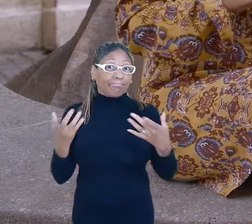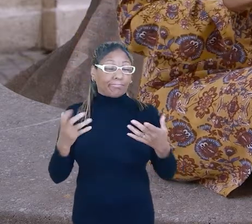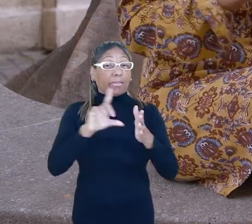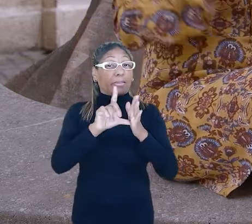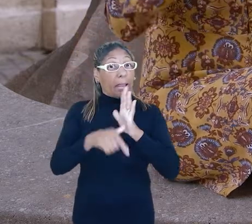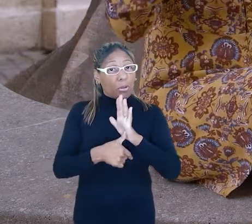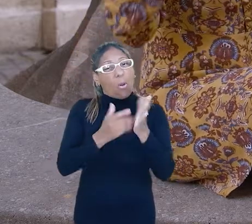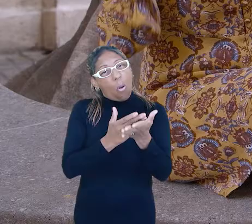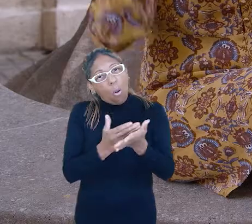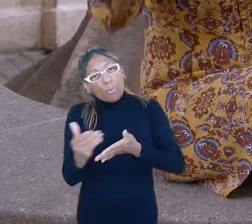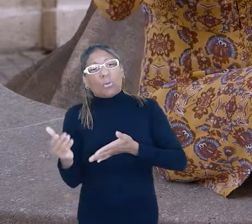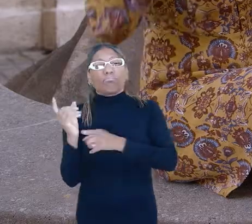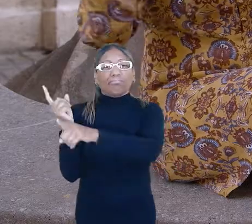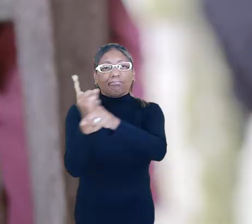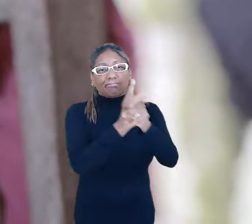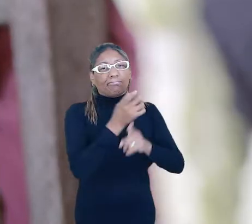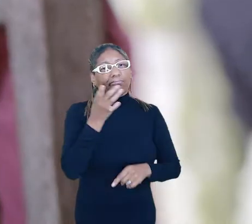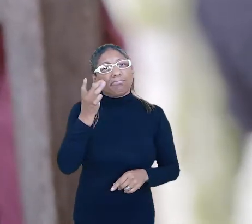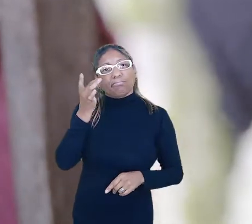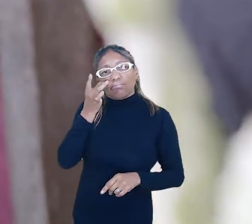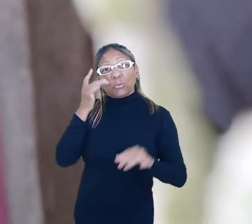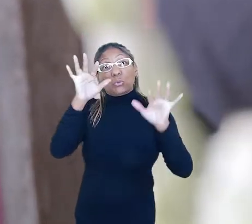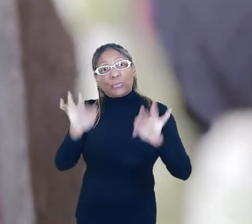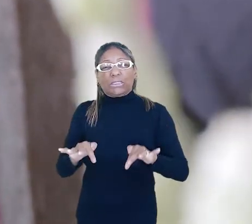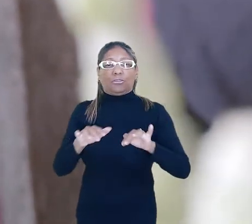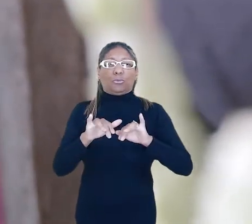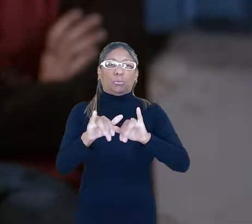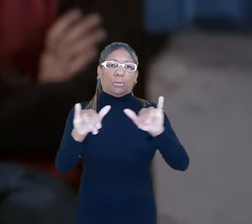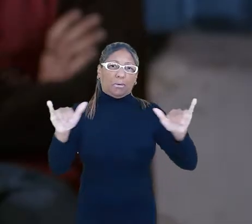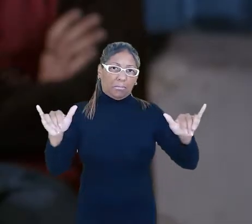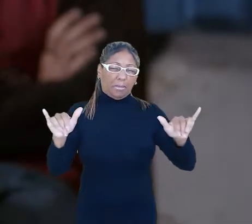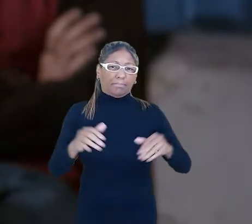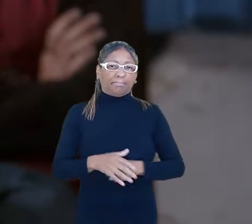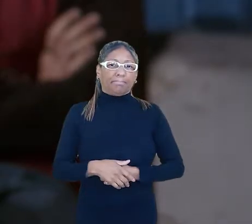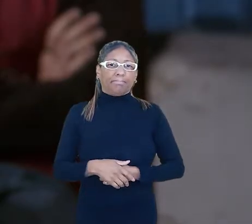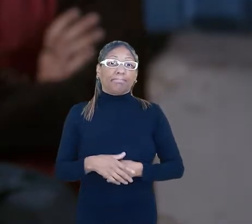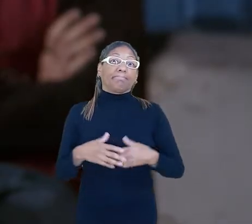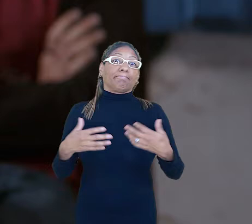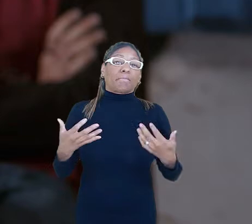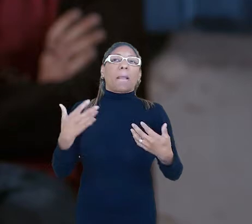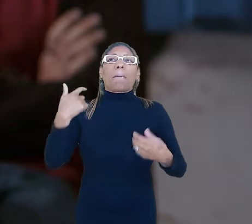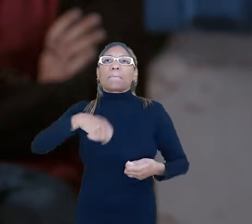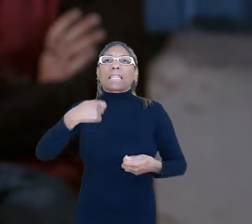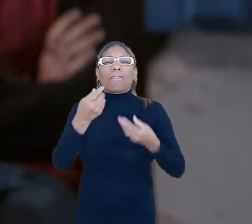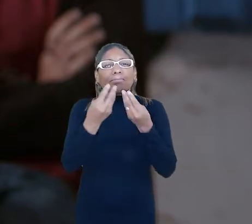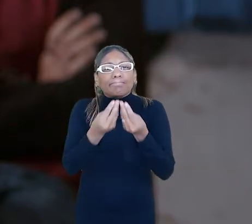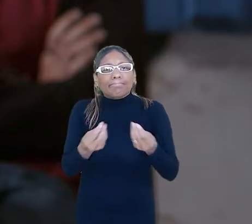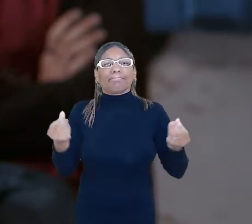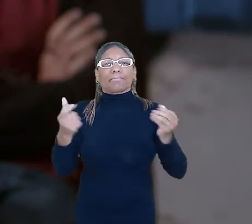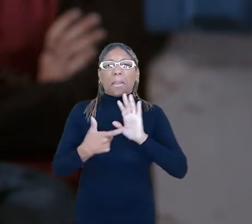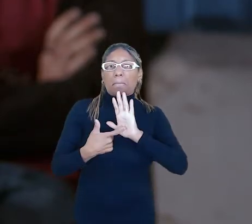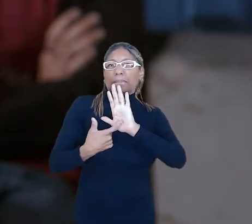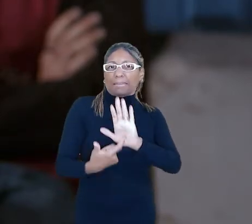né? E depois partindo para encontros presenciais no final do programa. Em uma sala. Um bom jeito de refinar essa primeira